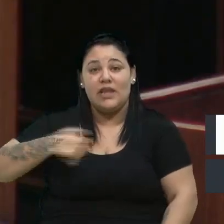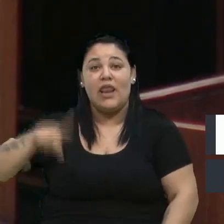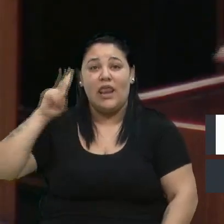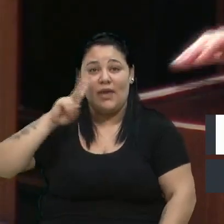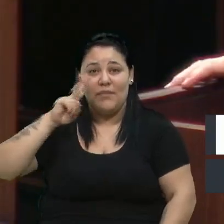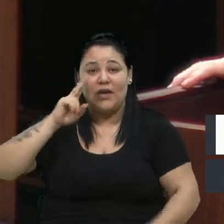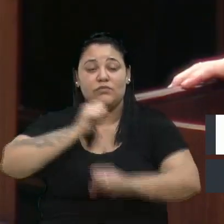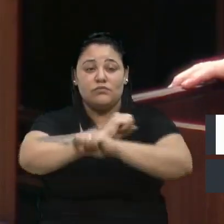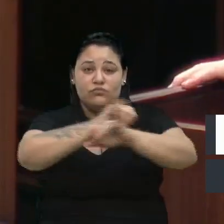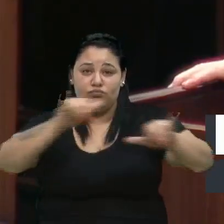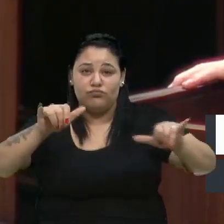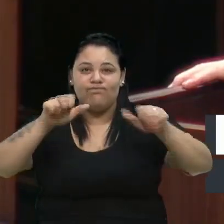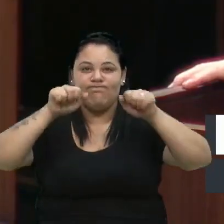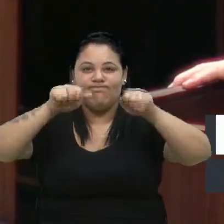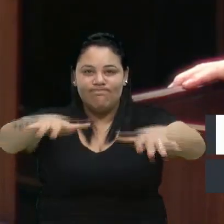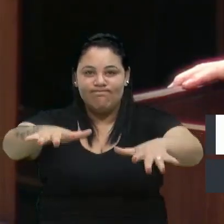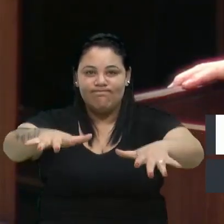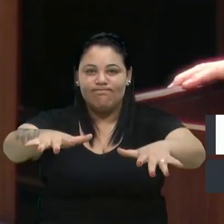divulgado e